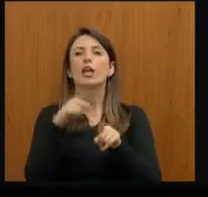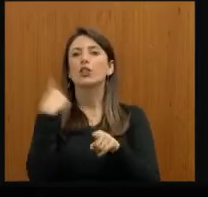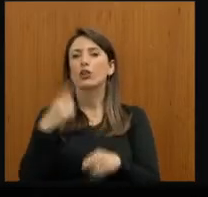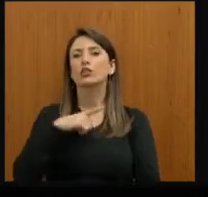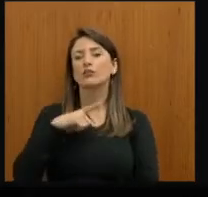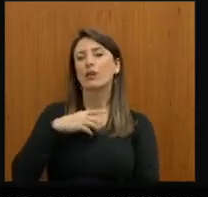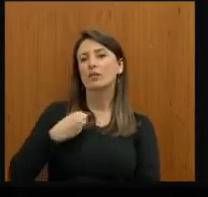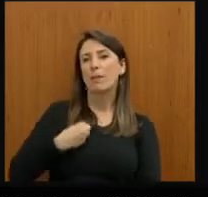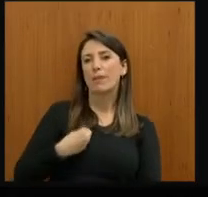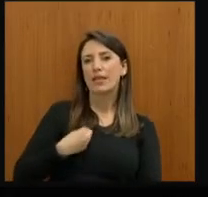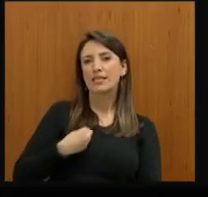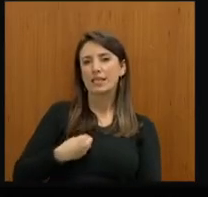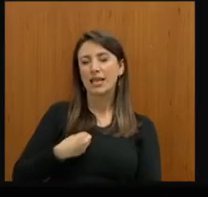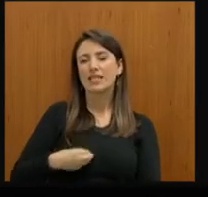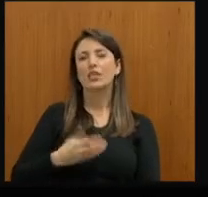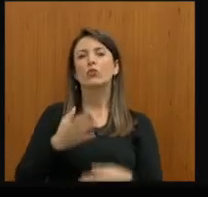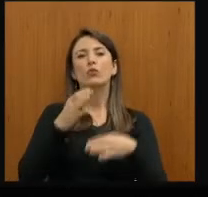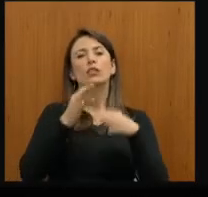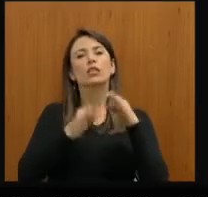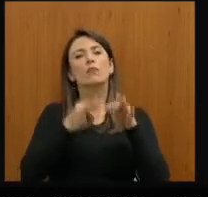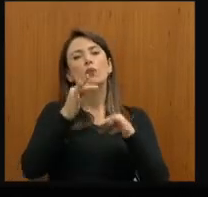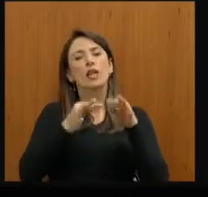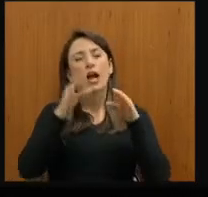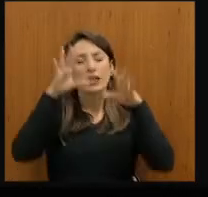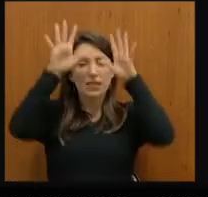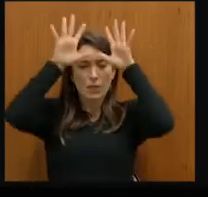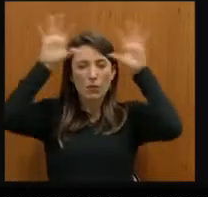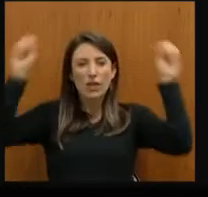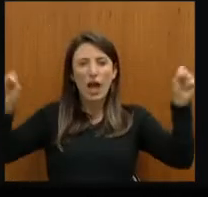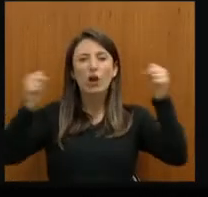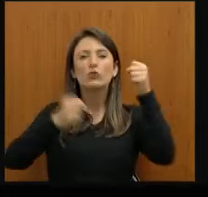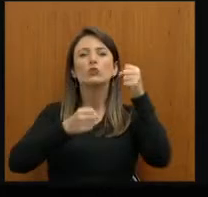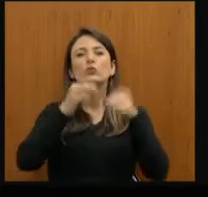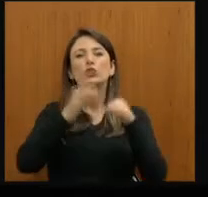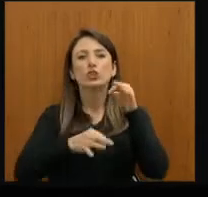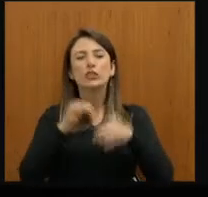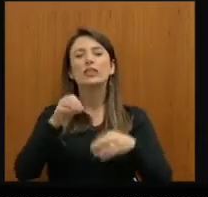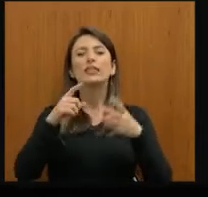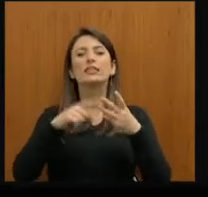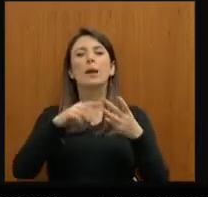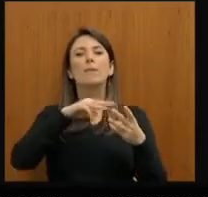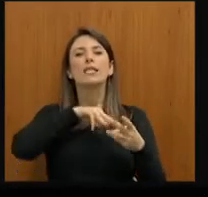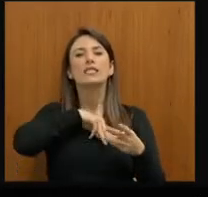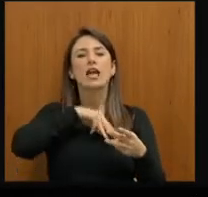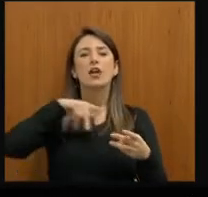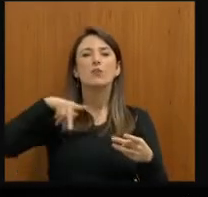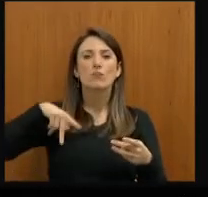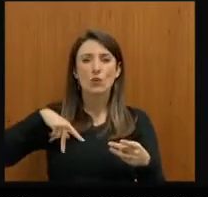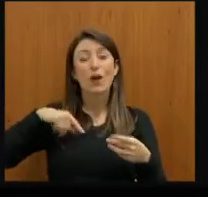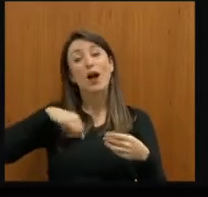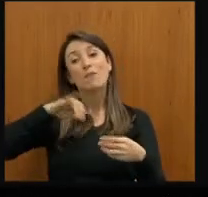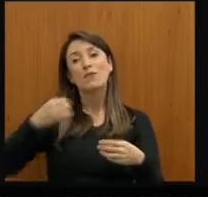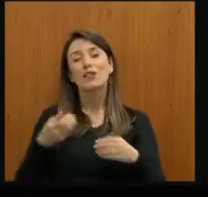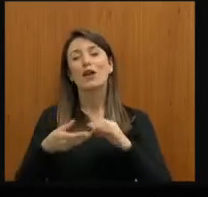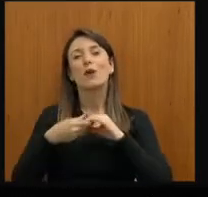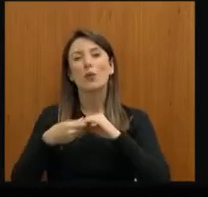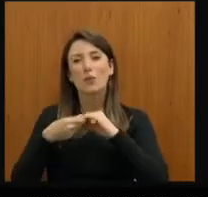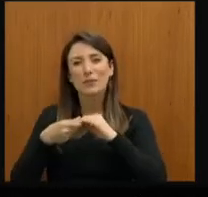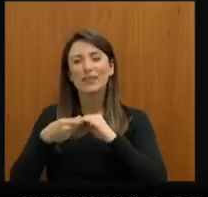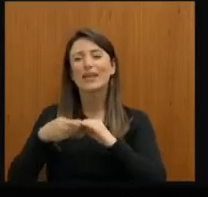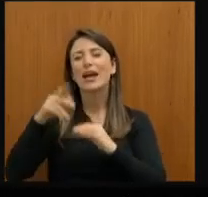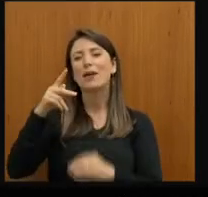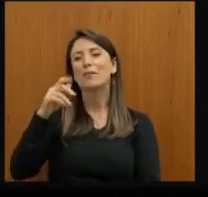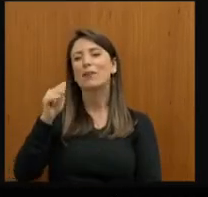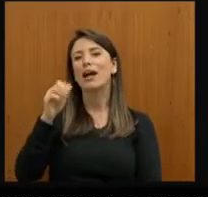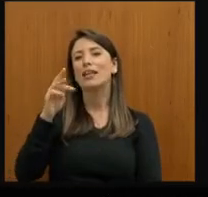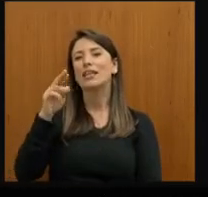apresenta também do Tribunal de Justiça do Ministério Público até aproveitar para cumprimentar e a Patrícia di com que realmente